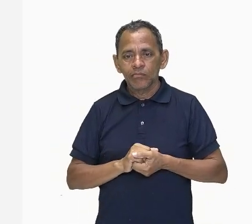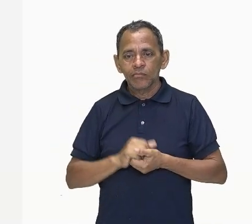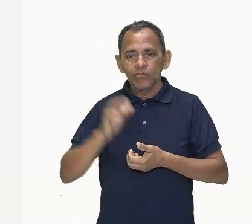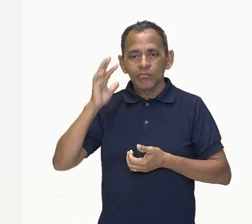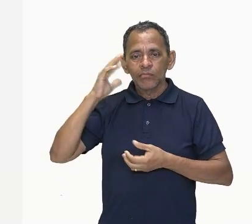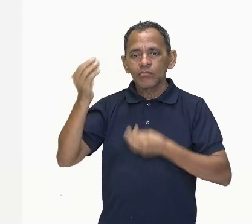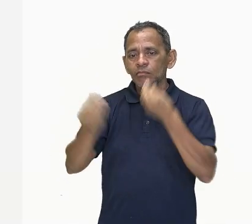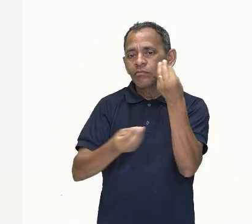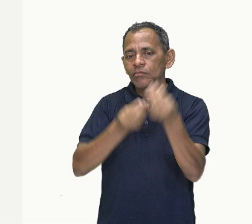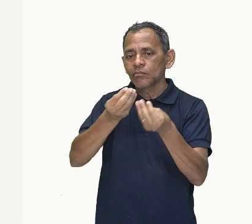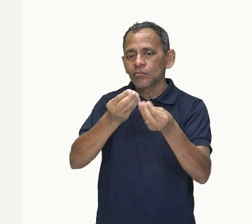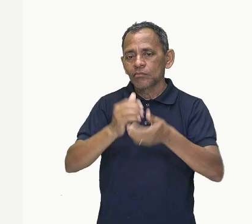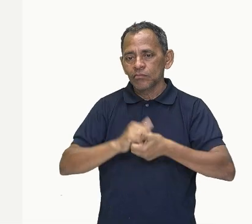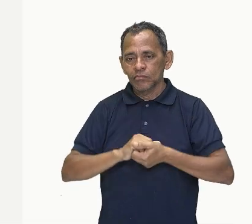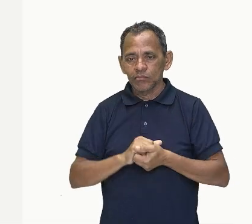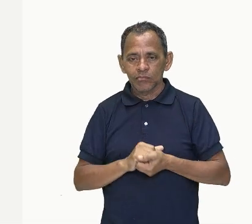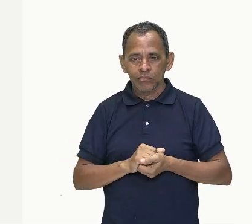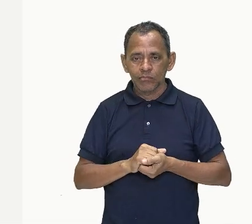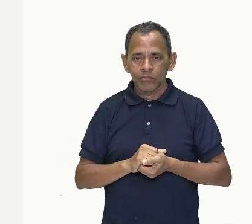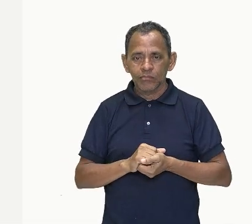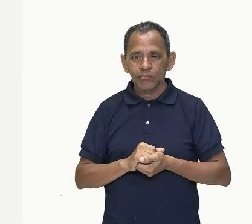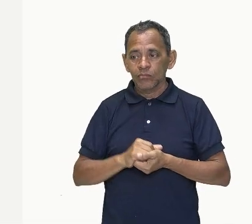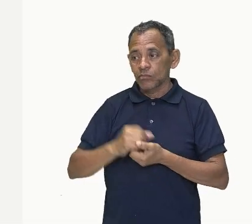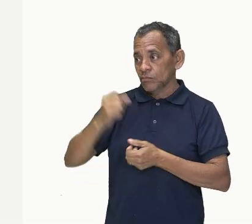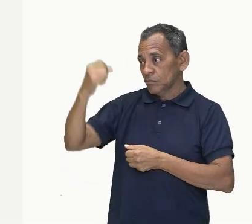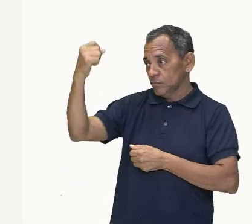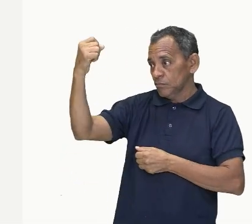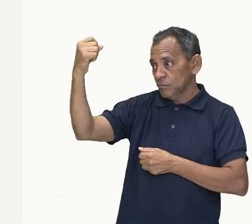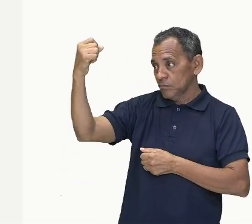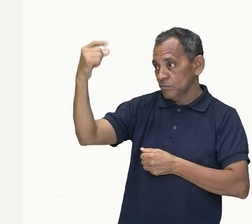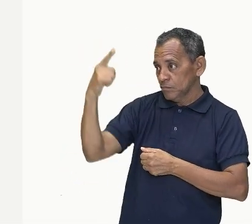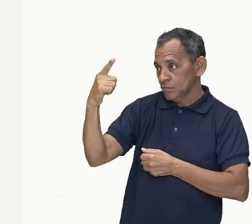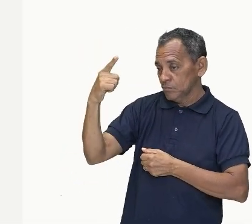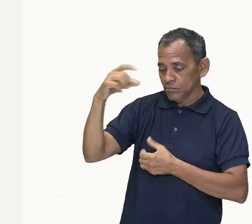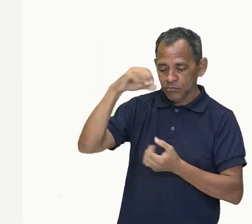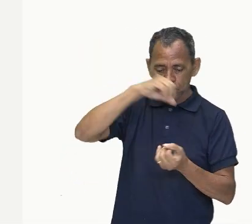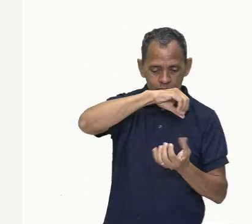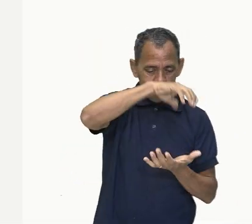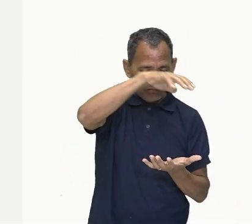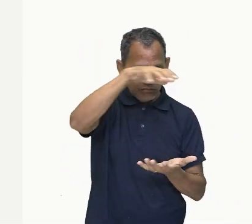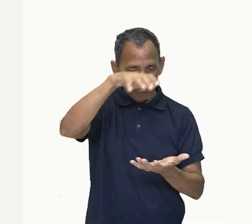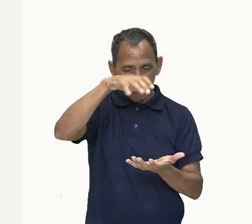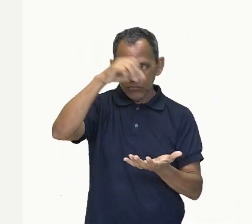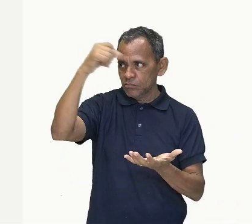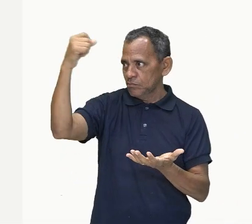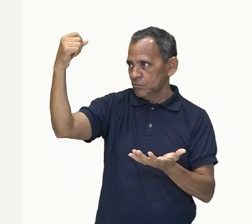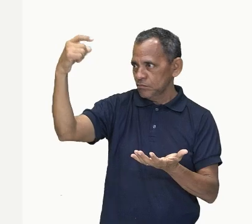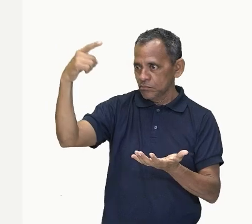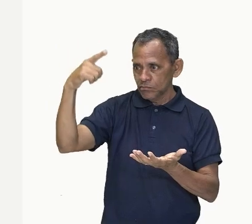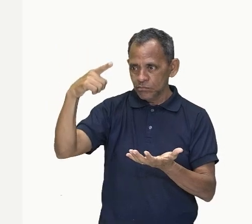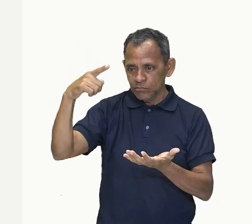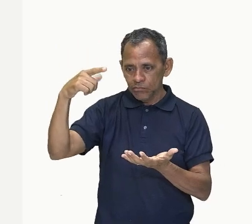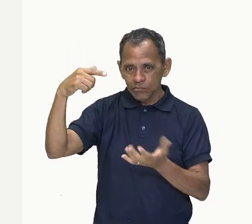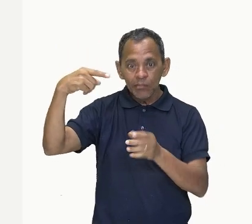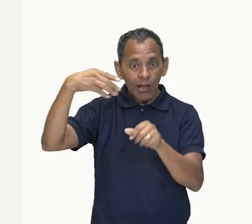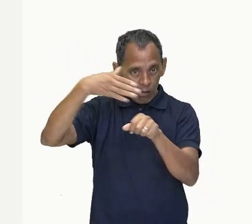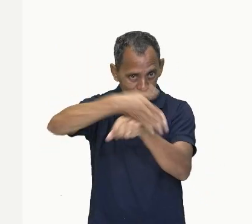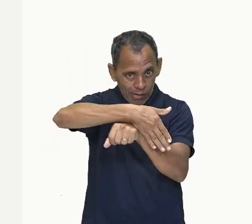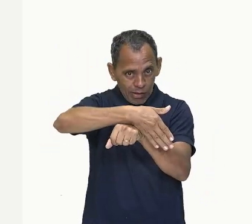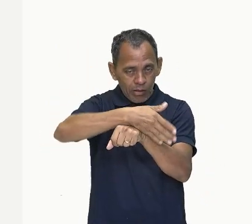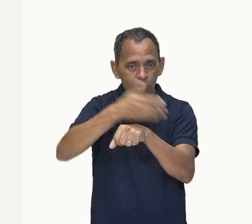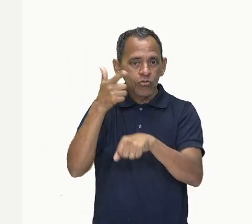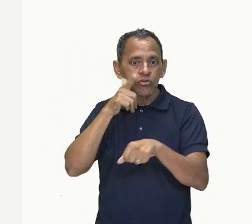ele acontece da seguinte forma. O Sol manda radiação para o nosso planeta, parte dessa radiação não entra na nossa atmosfera, ela